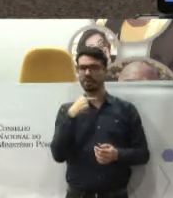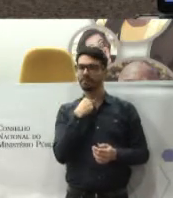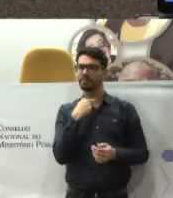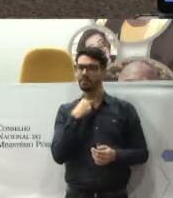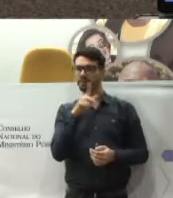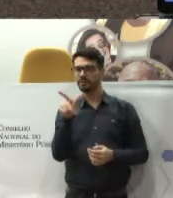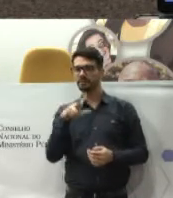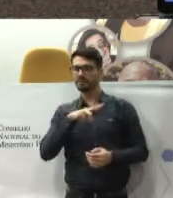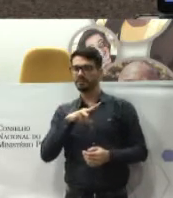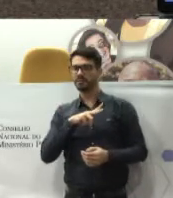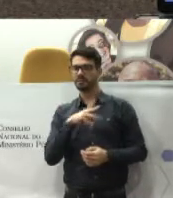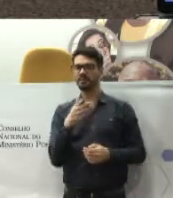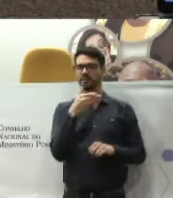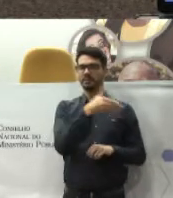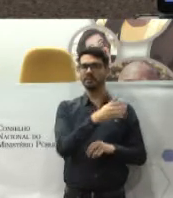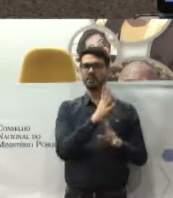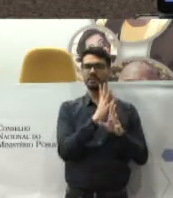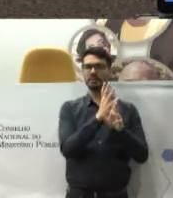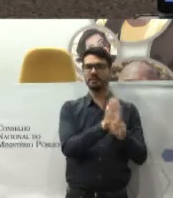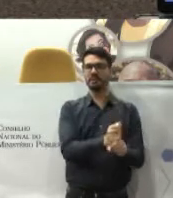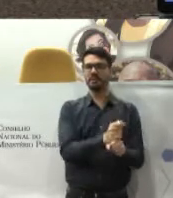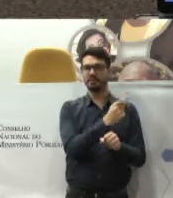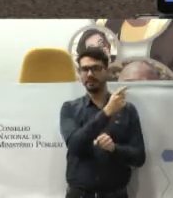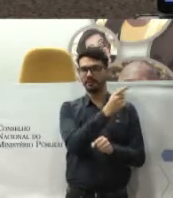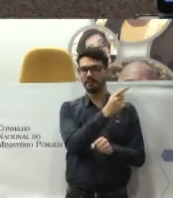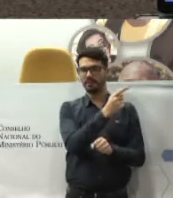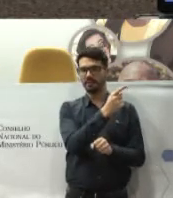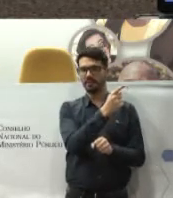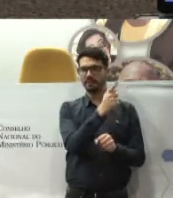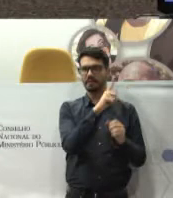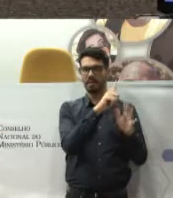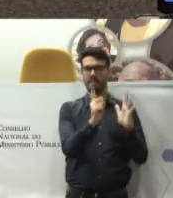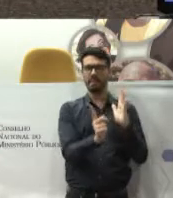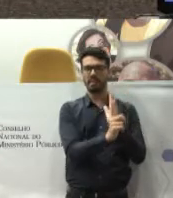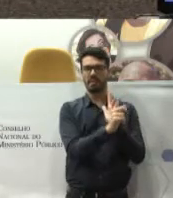do médico e entrar numa fila de cirurgia eletiva do SUS.